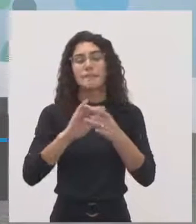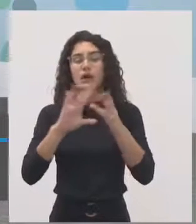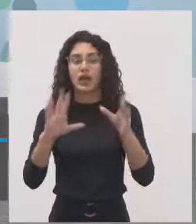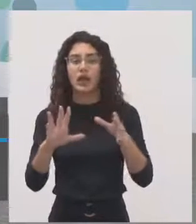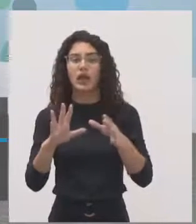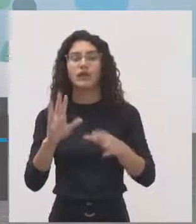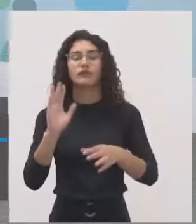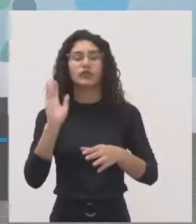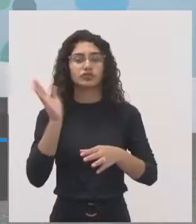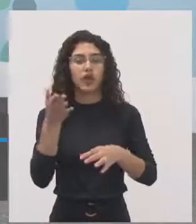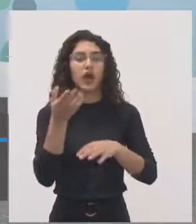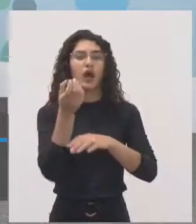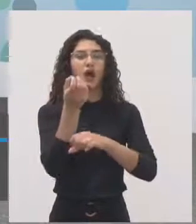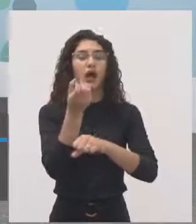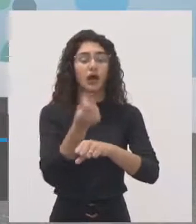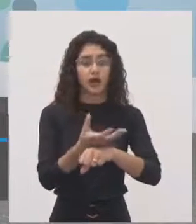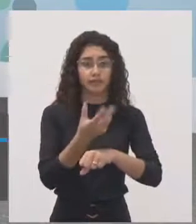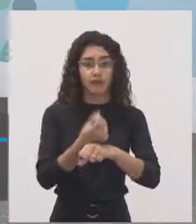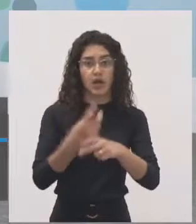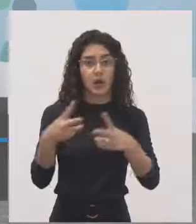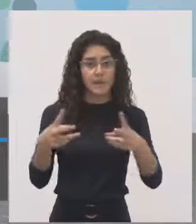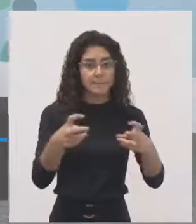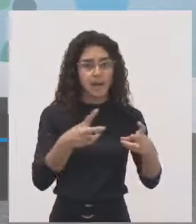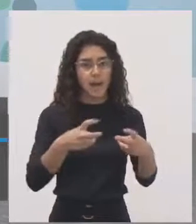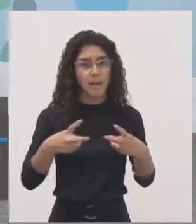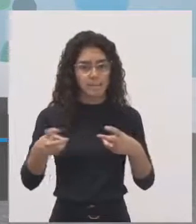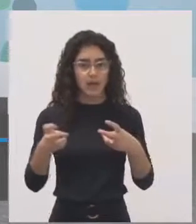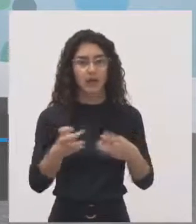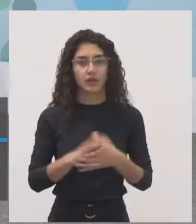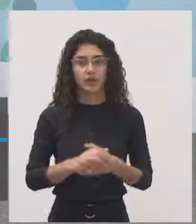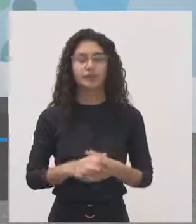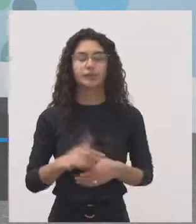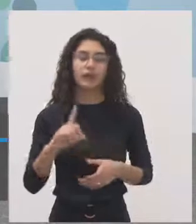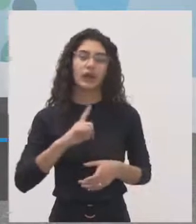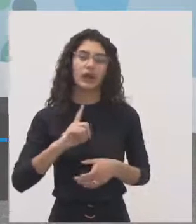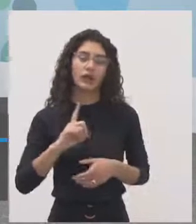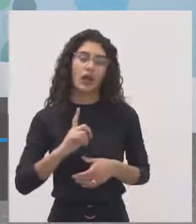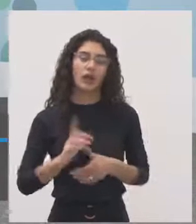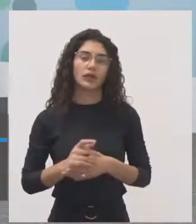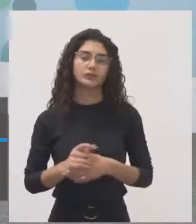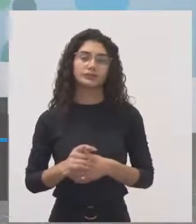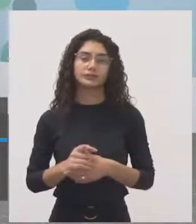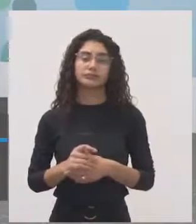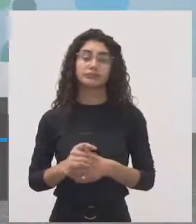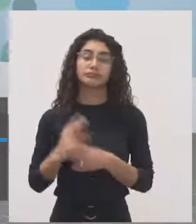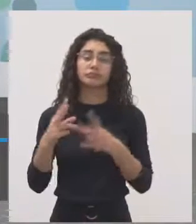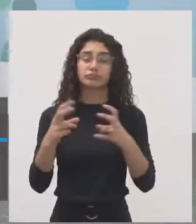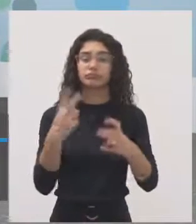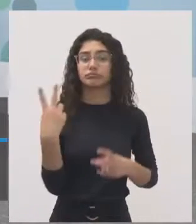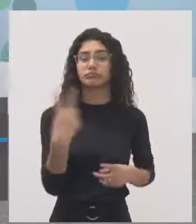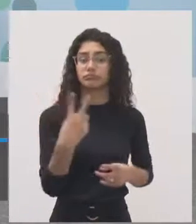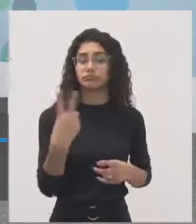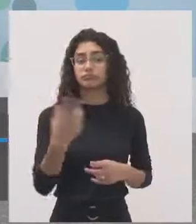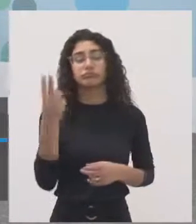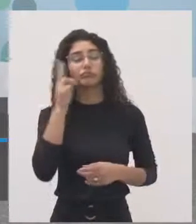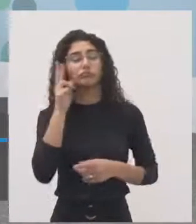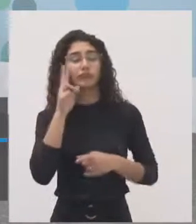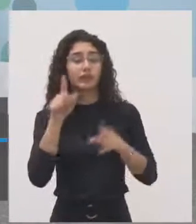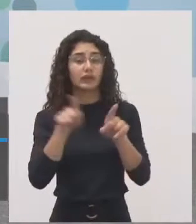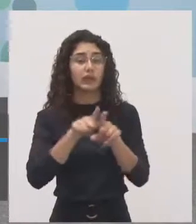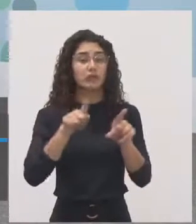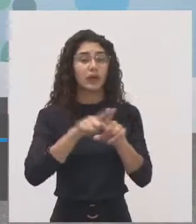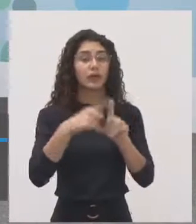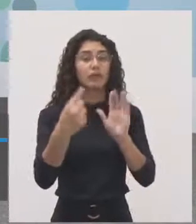já tá ele tá identificando, se você deixar efeitos, selecionado, né? De novo, ele tá identificando os dois, e lembrar que o botão